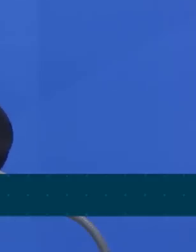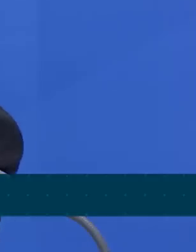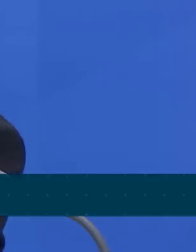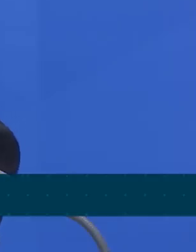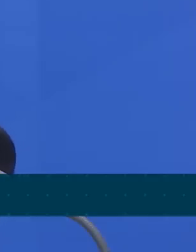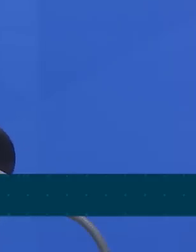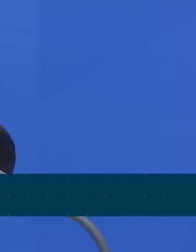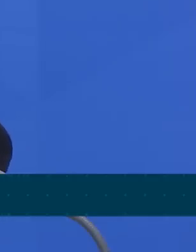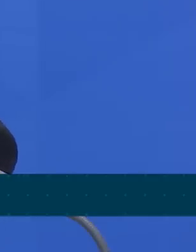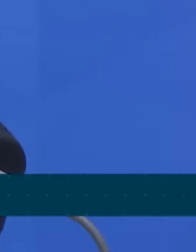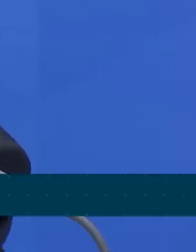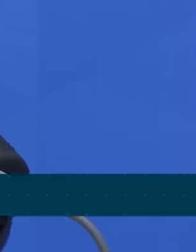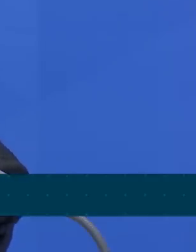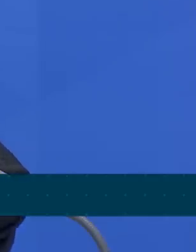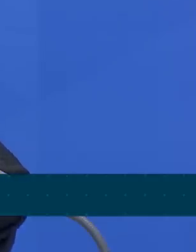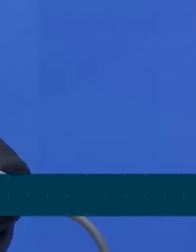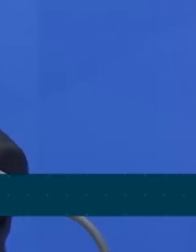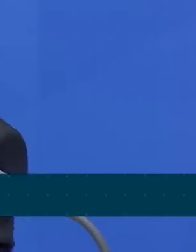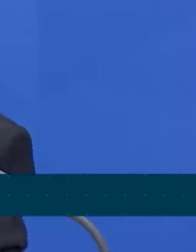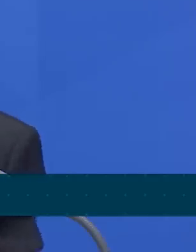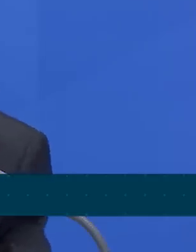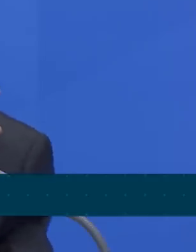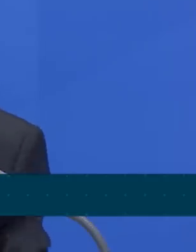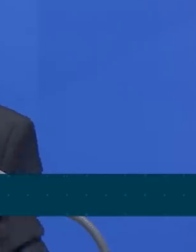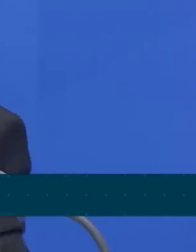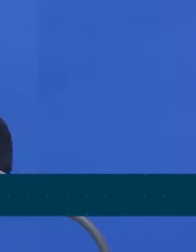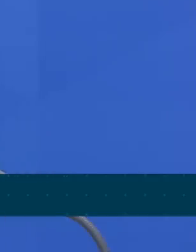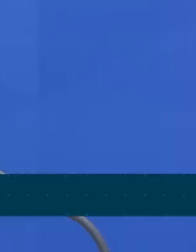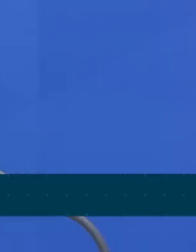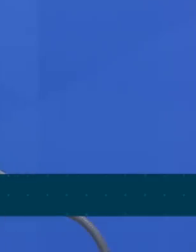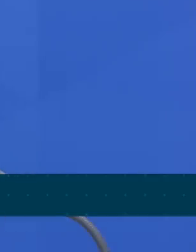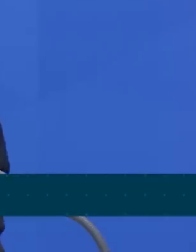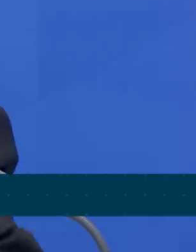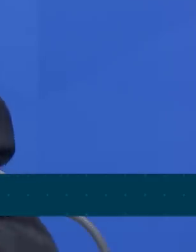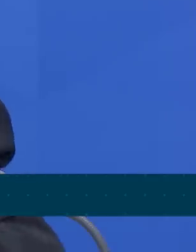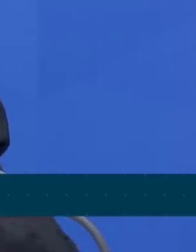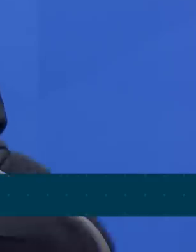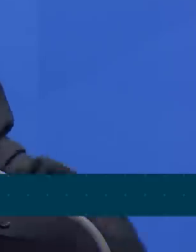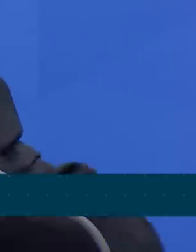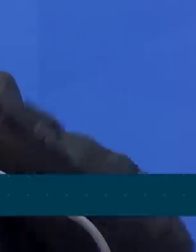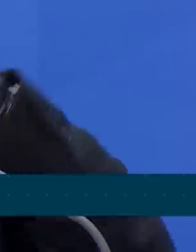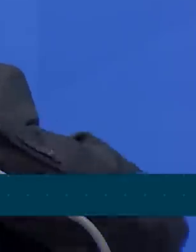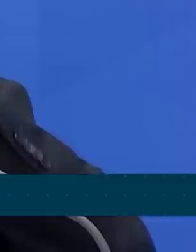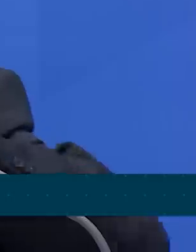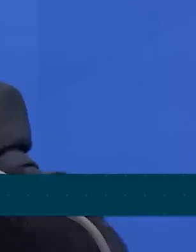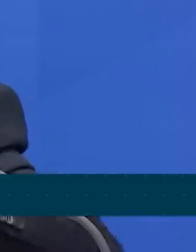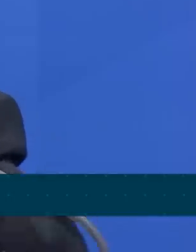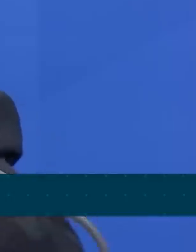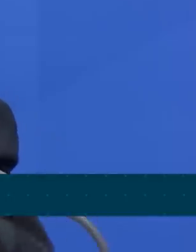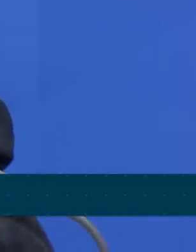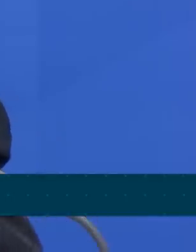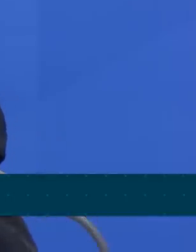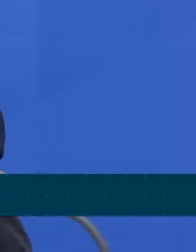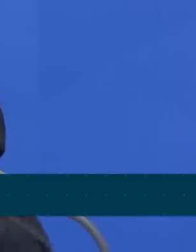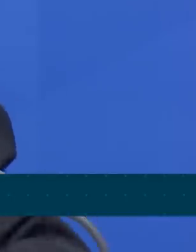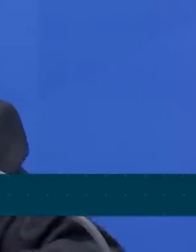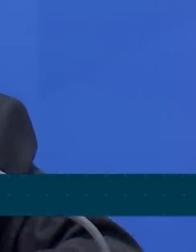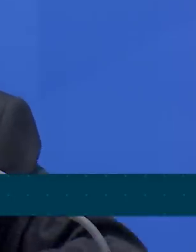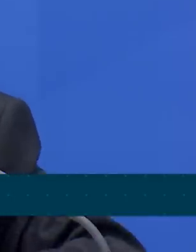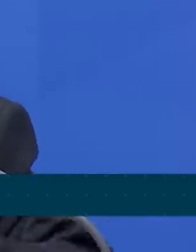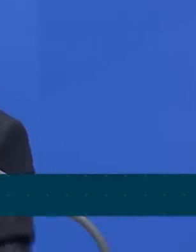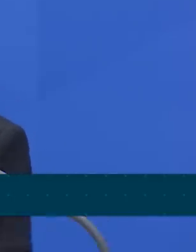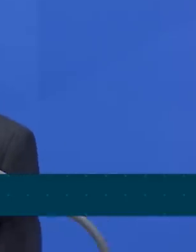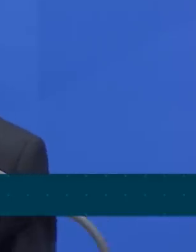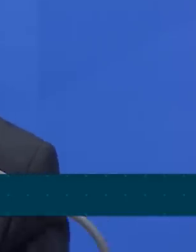raio que ultrapassava a copa das árvores então levantamento perfeito mostrou um reflorestamento natural